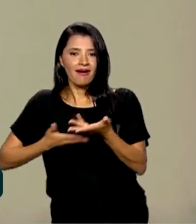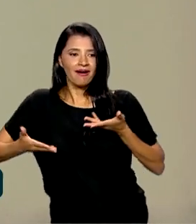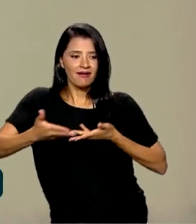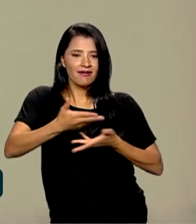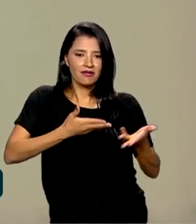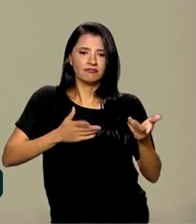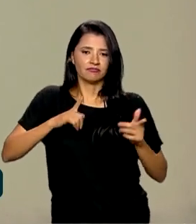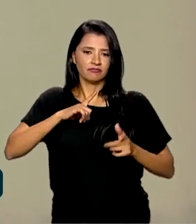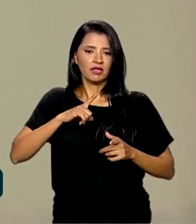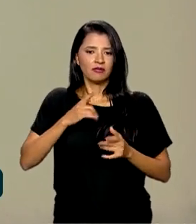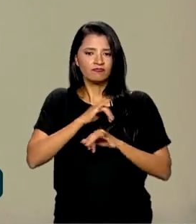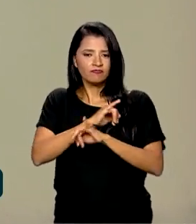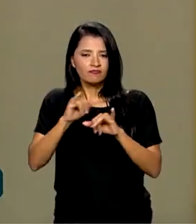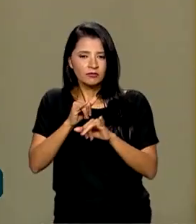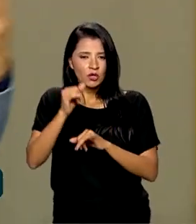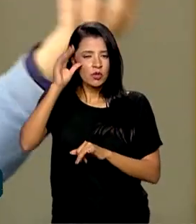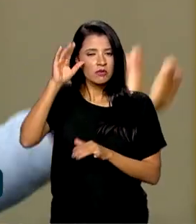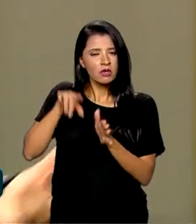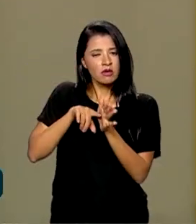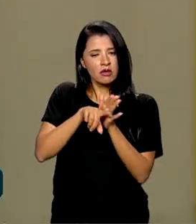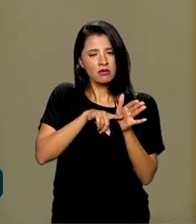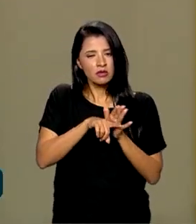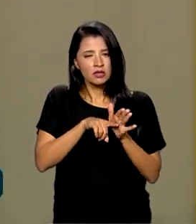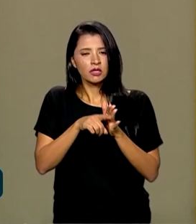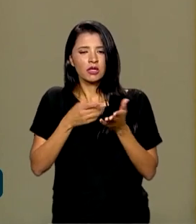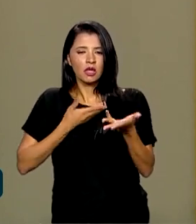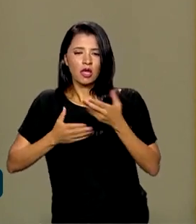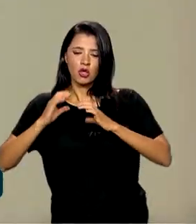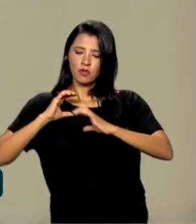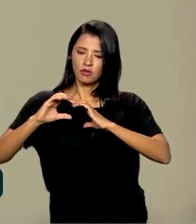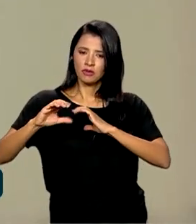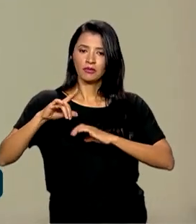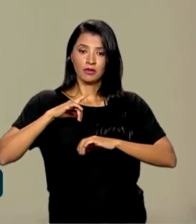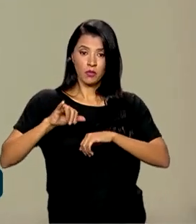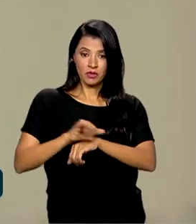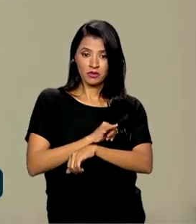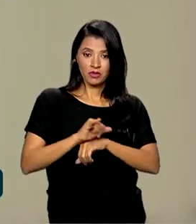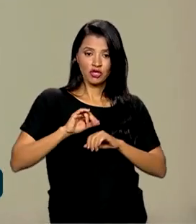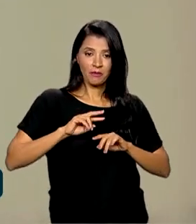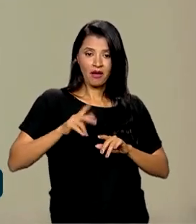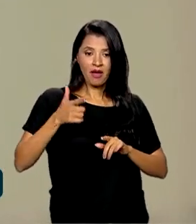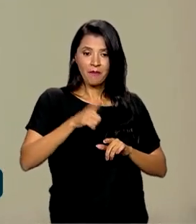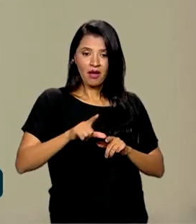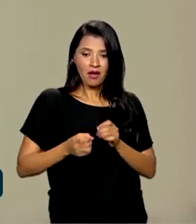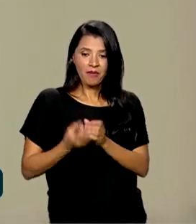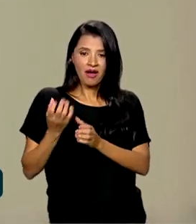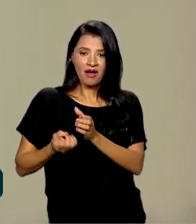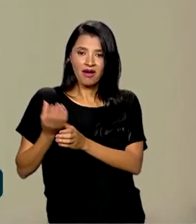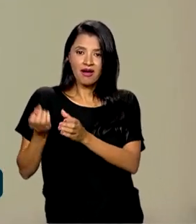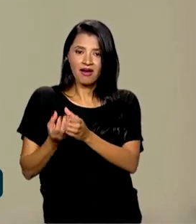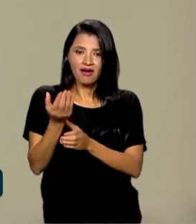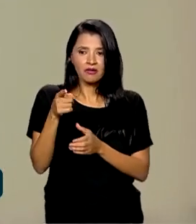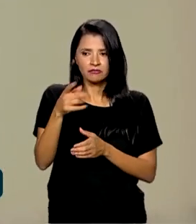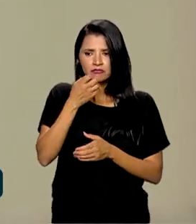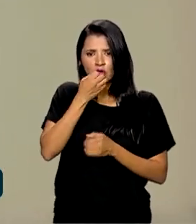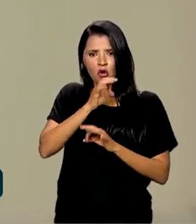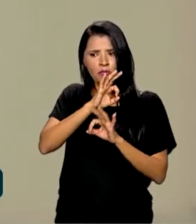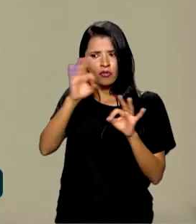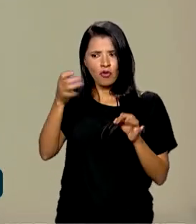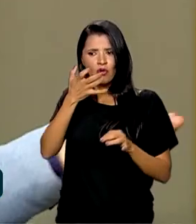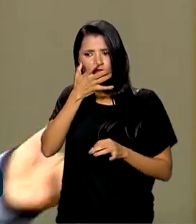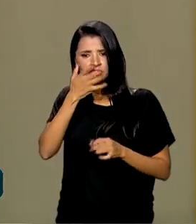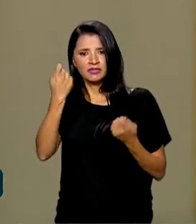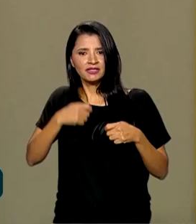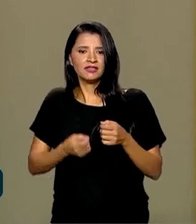gerar conhecimento, pesquisa, comunicação. Tem uma estratégia aí para replicar essas práticas que estão dando bom resultado, é isso? Isso, são